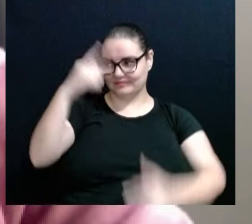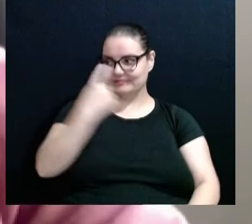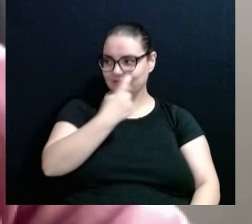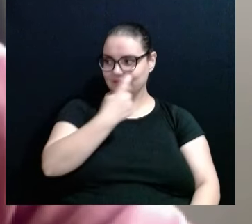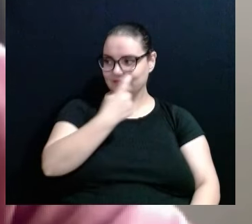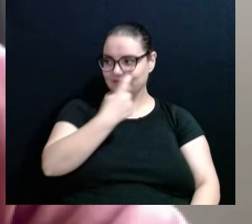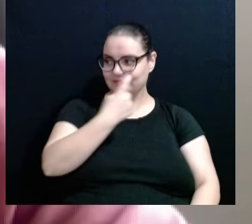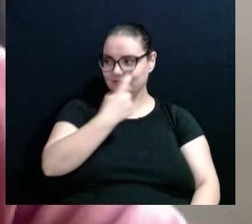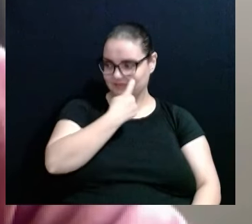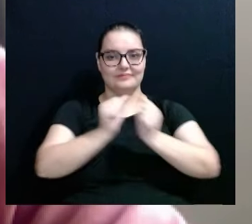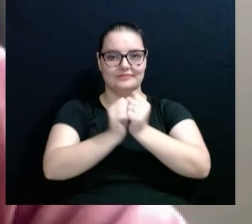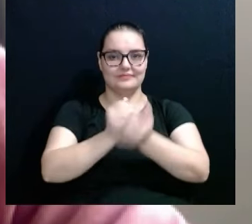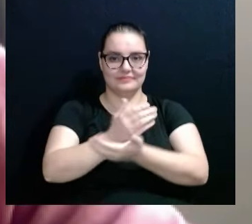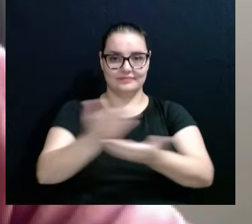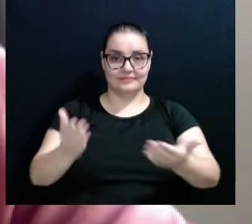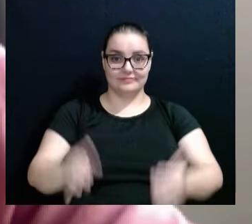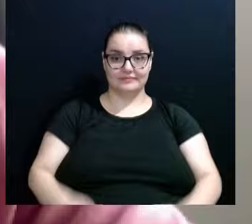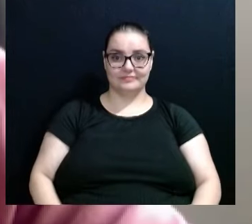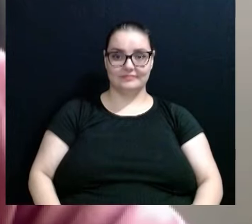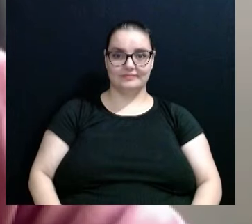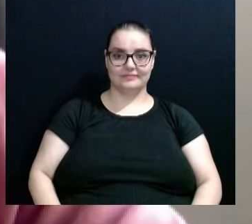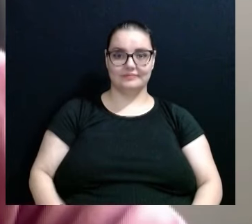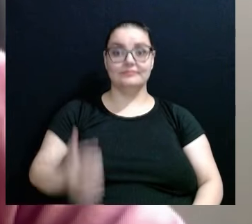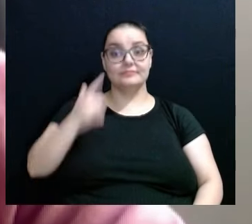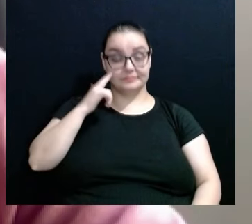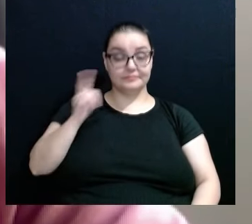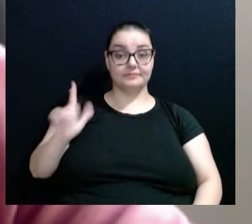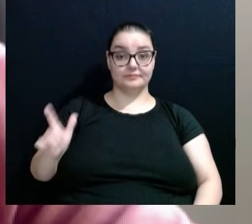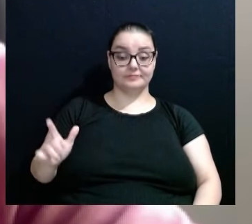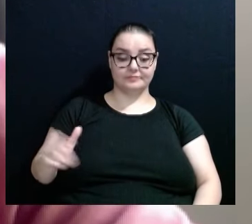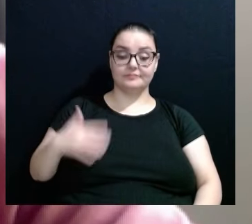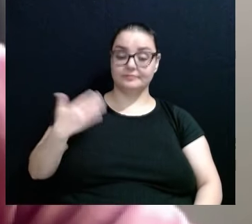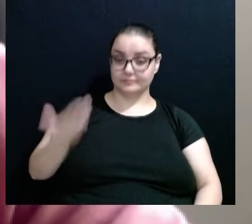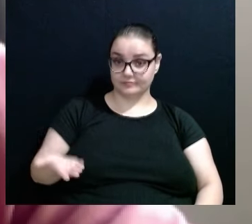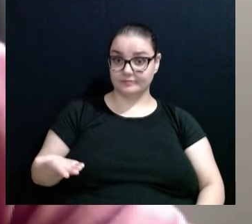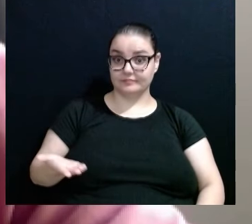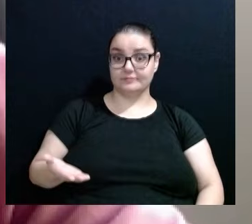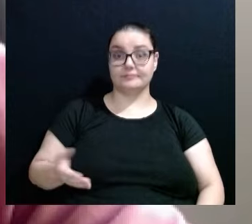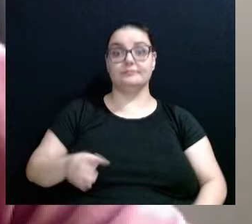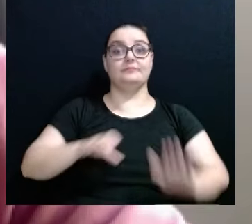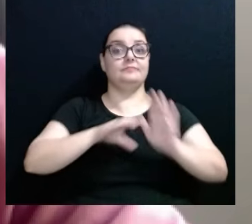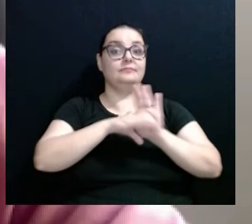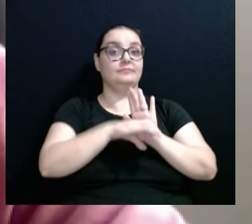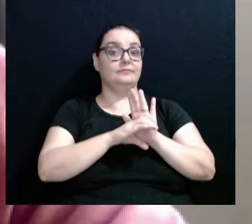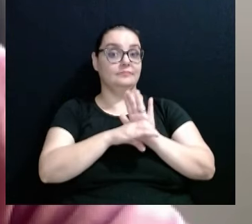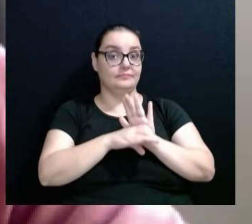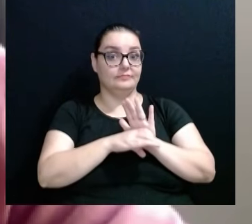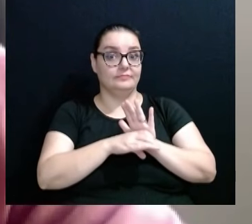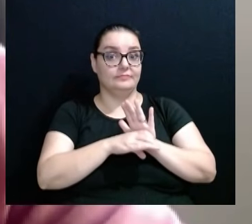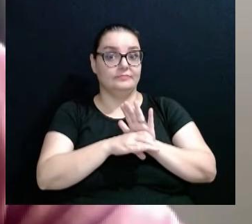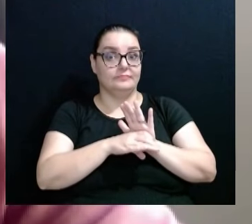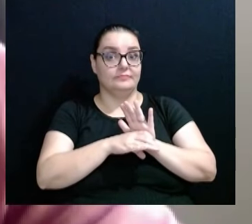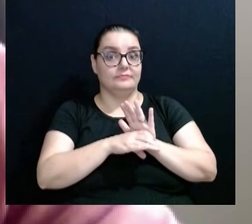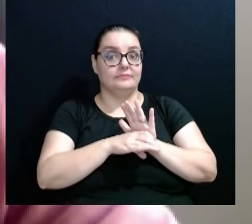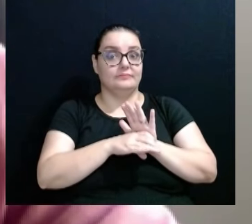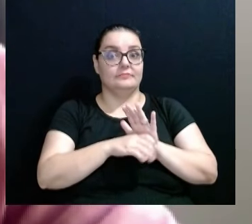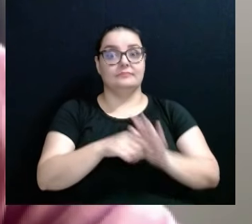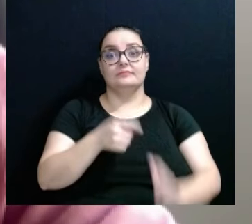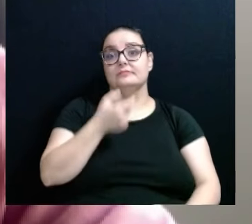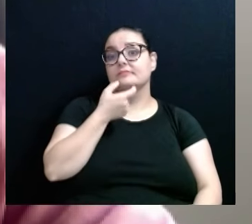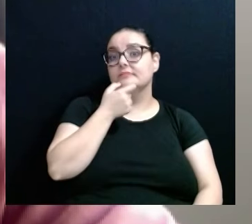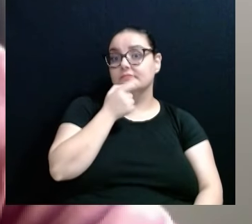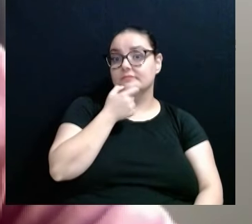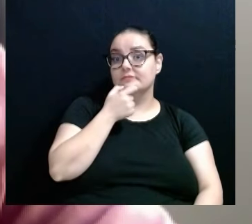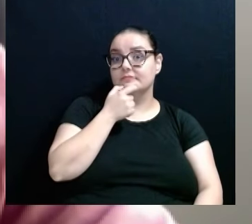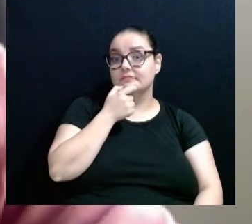Muito obrigado, Mina. É um prazer estar com vocês aqui. Claro, esse conceito,